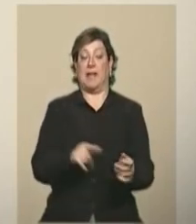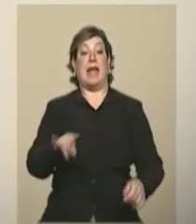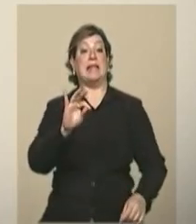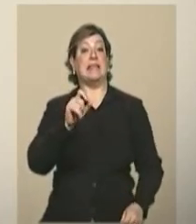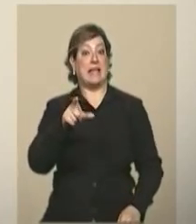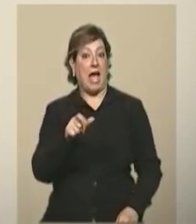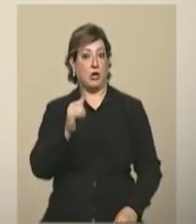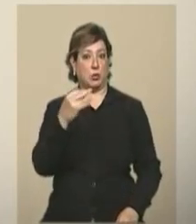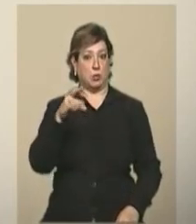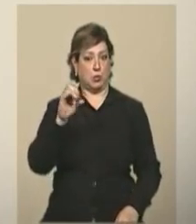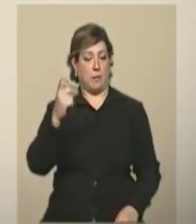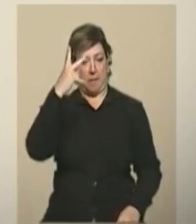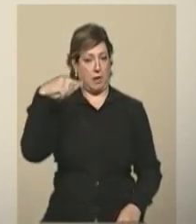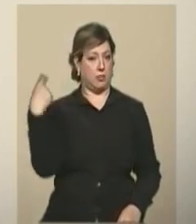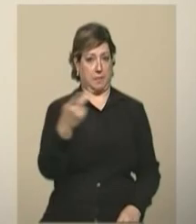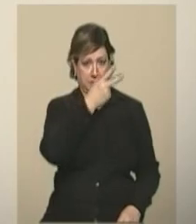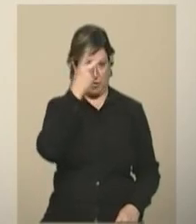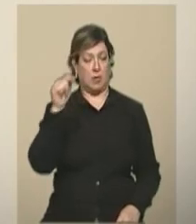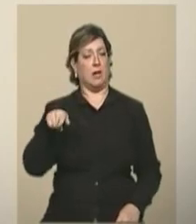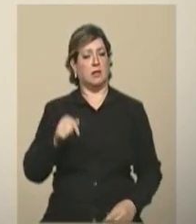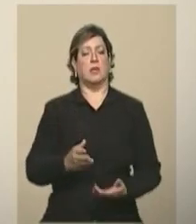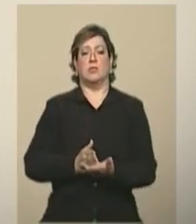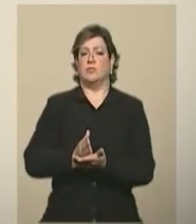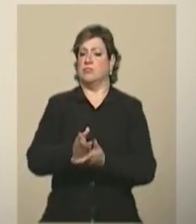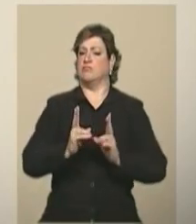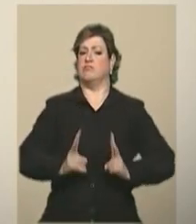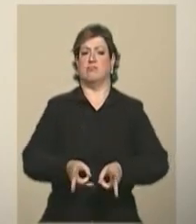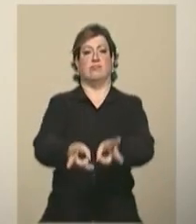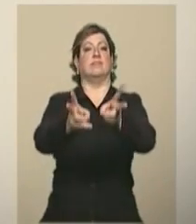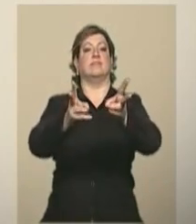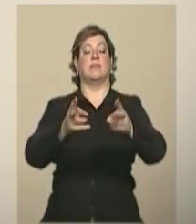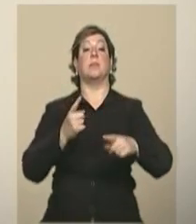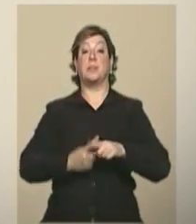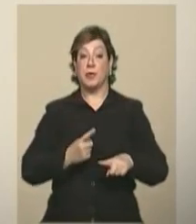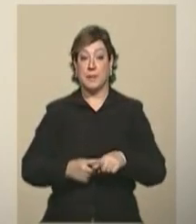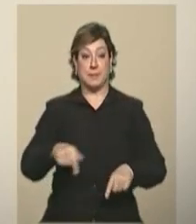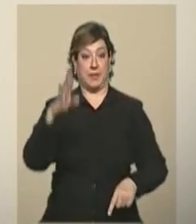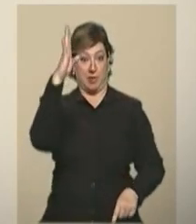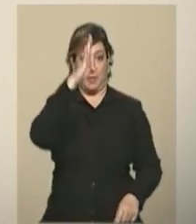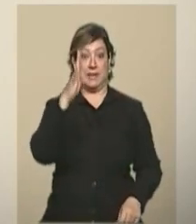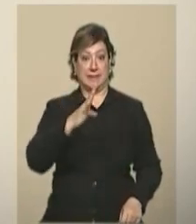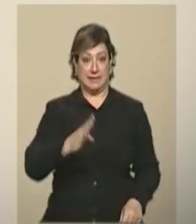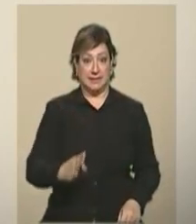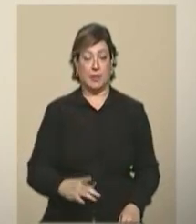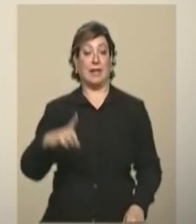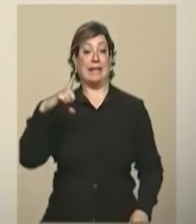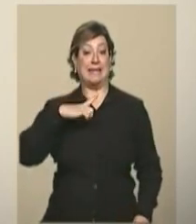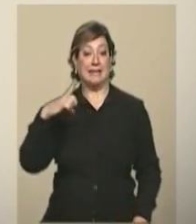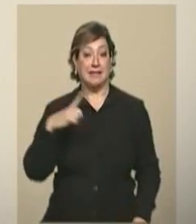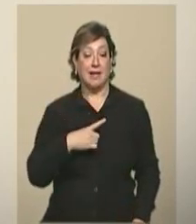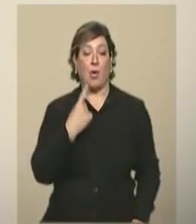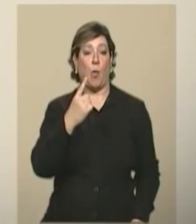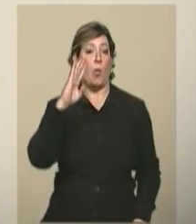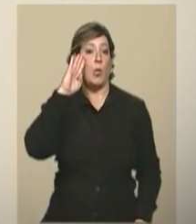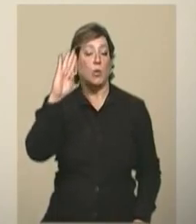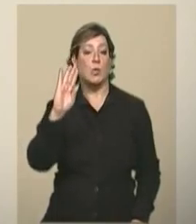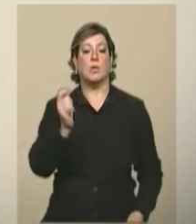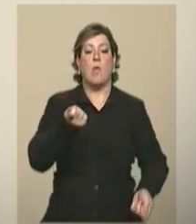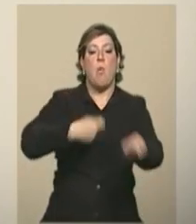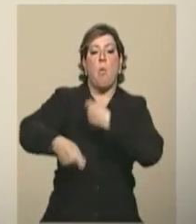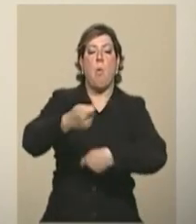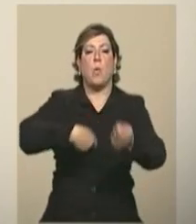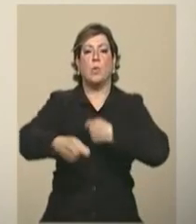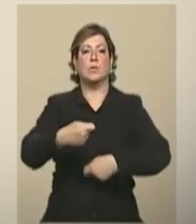o consumidor, Luciano, é um caminho sem volta. Sabe por quê? Porque o Brasil tem um dos sistemas financeiros